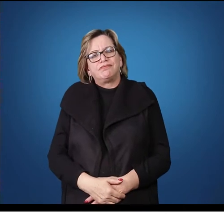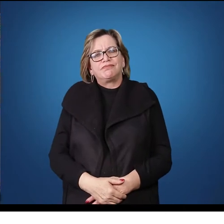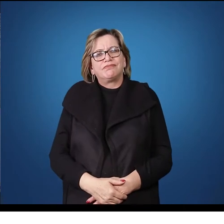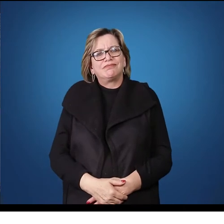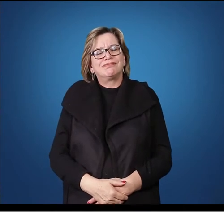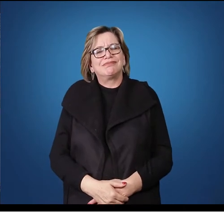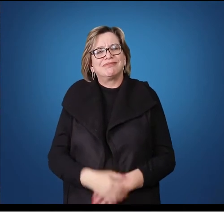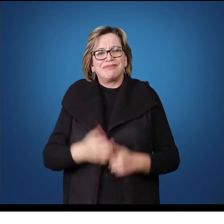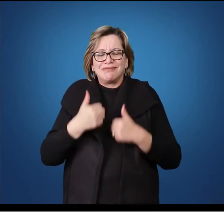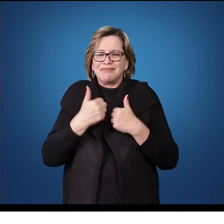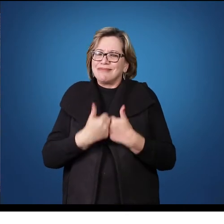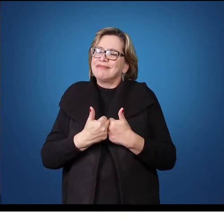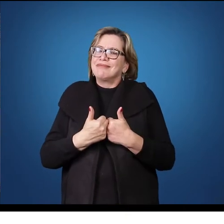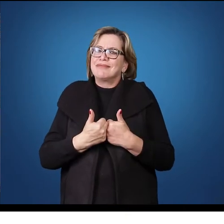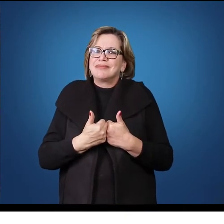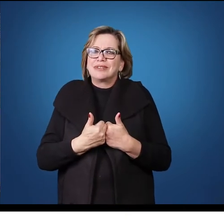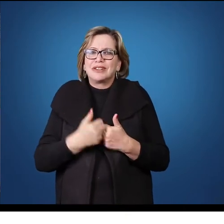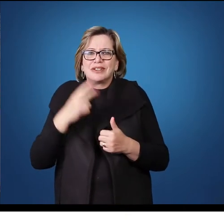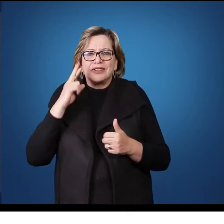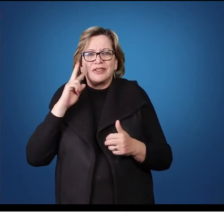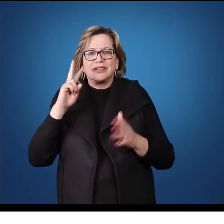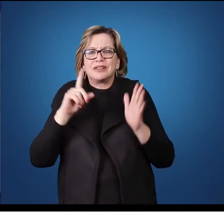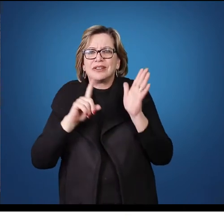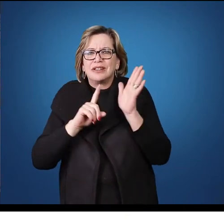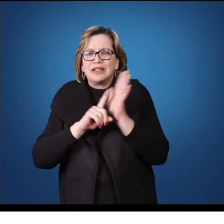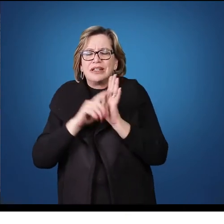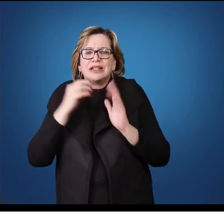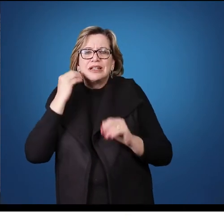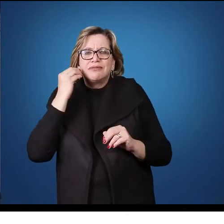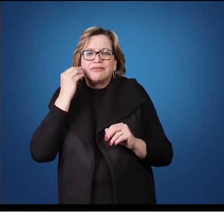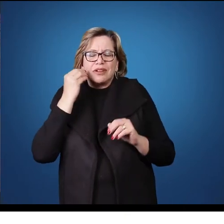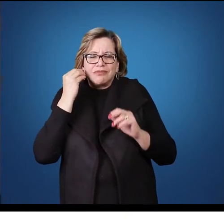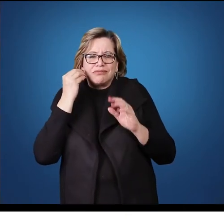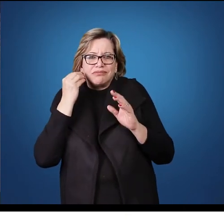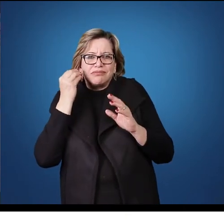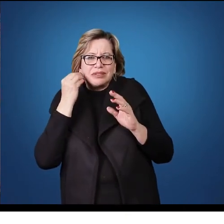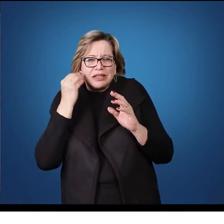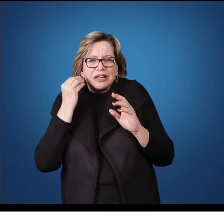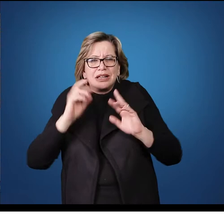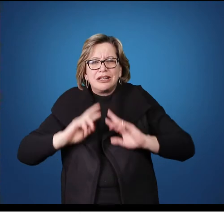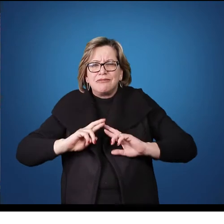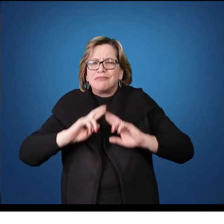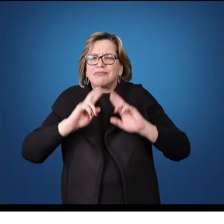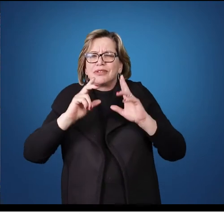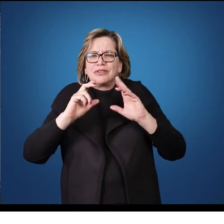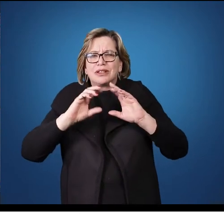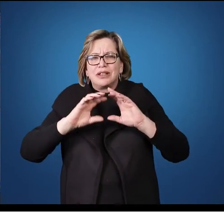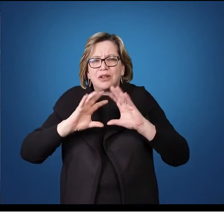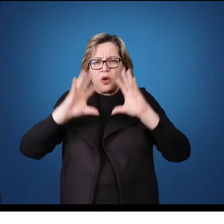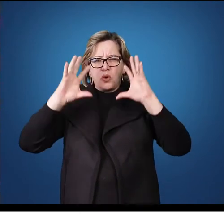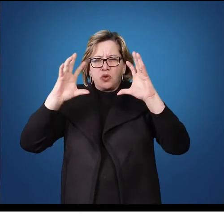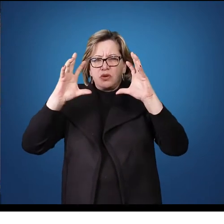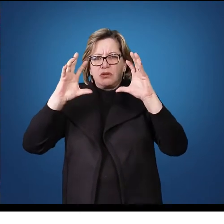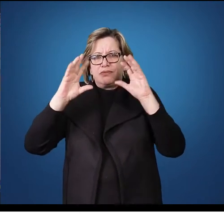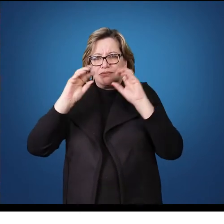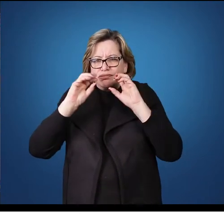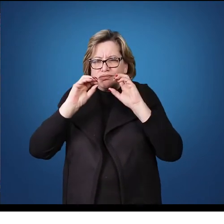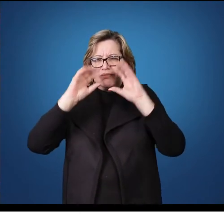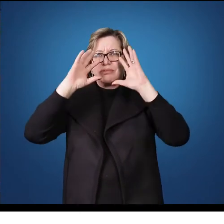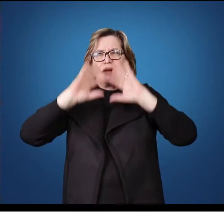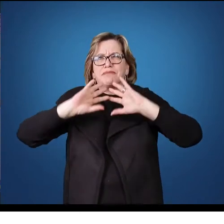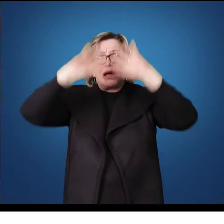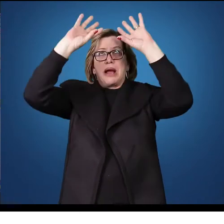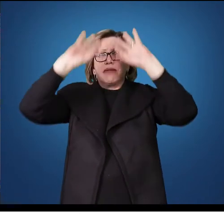Ótimo. Então, João, tenta agora tocar ela um pouquinho mais, você pode até, ó, abre mais esses dedos e faz ela para cima,